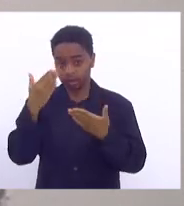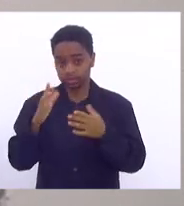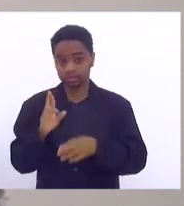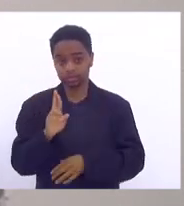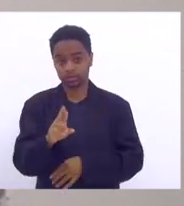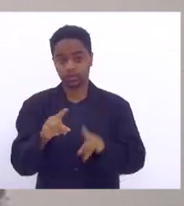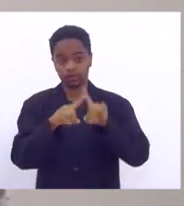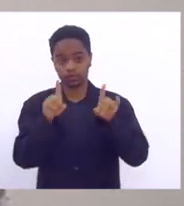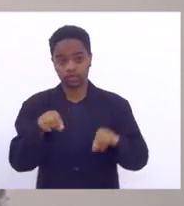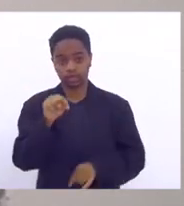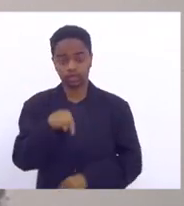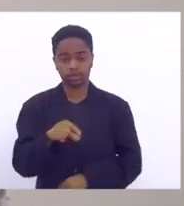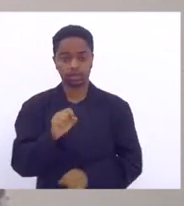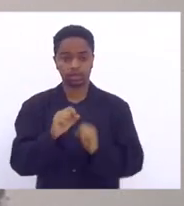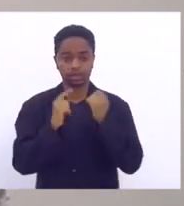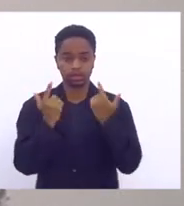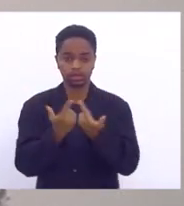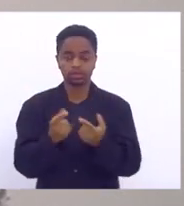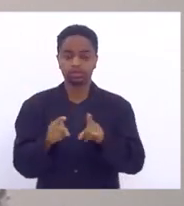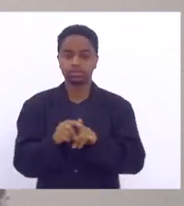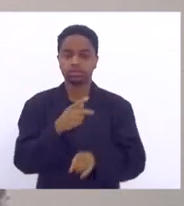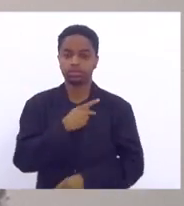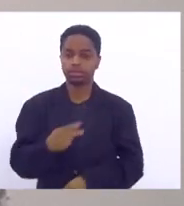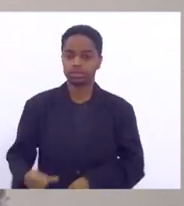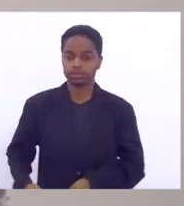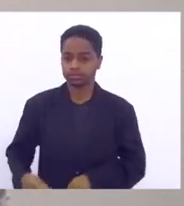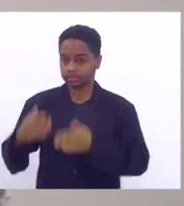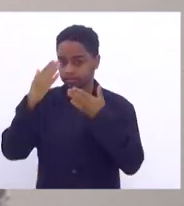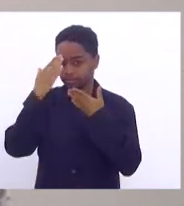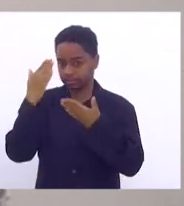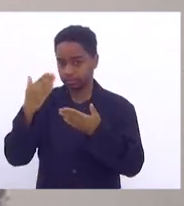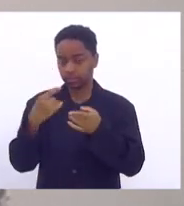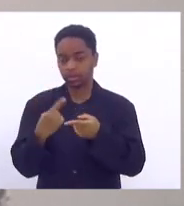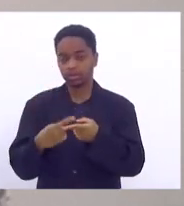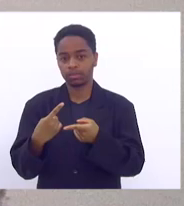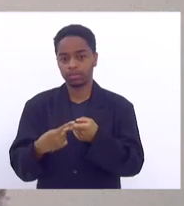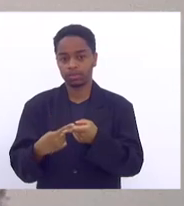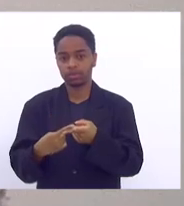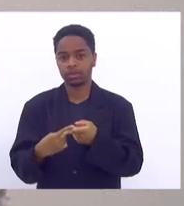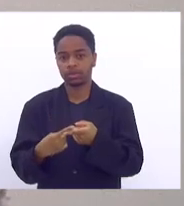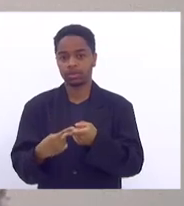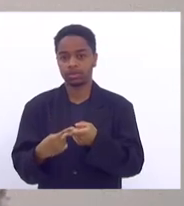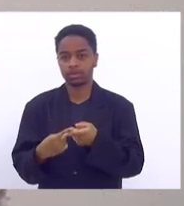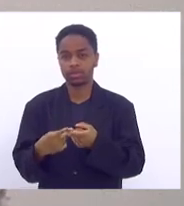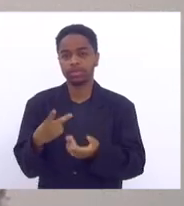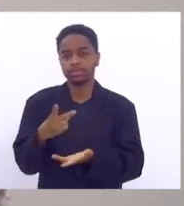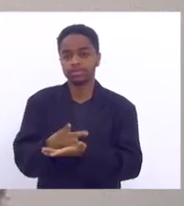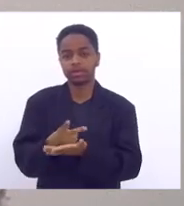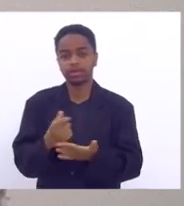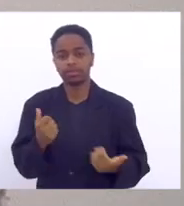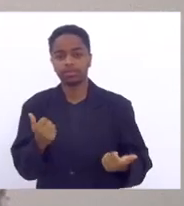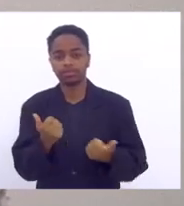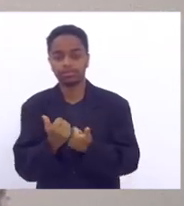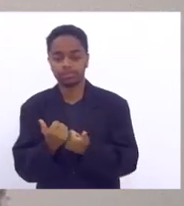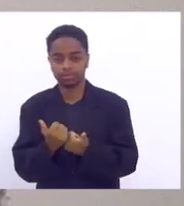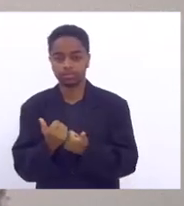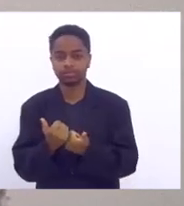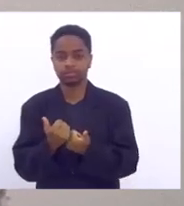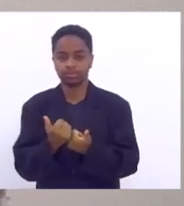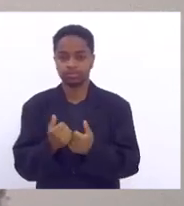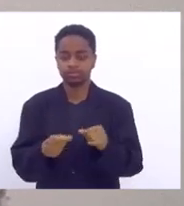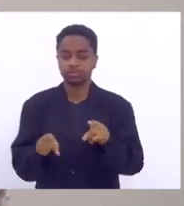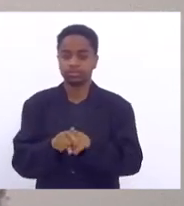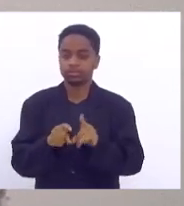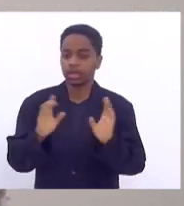a ao presidente por ter e sempre dado fomento eh